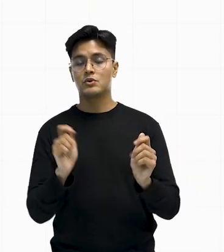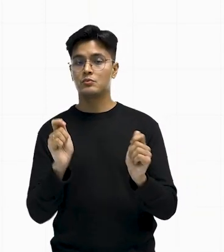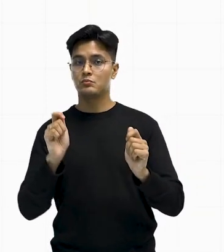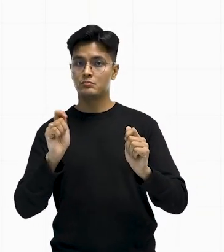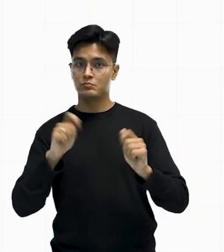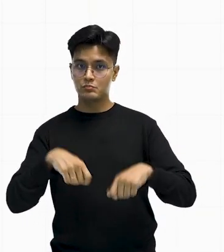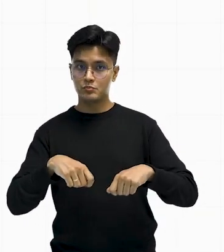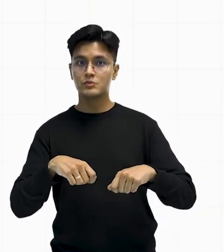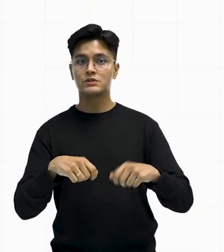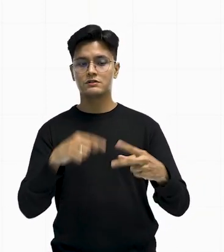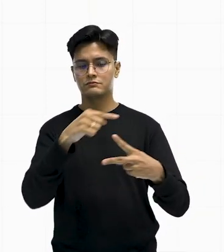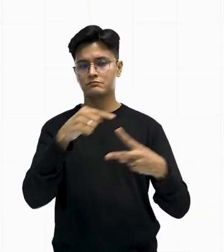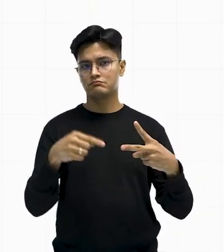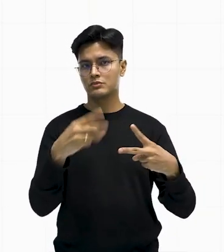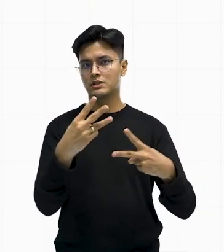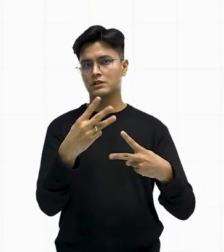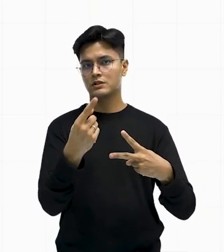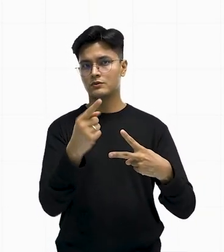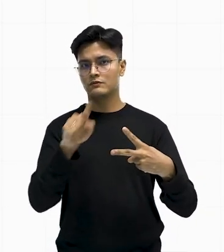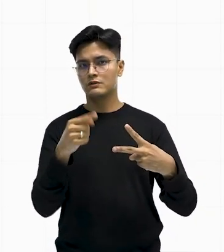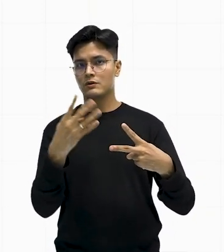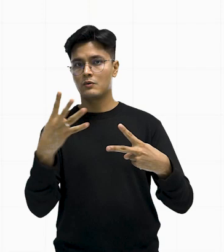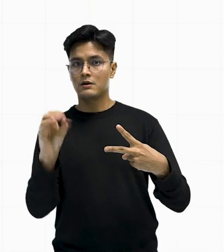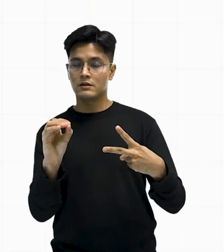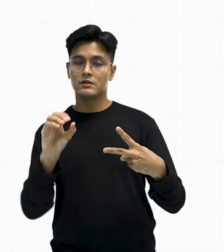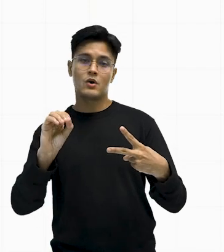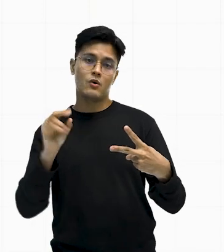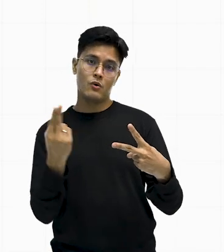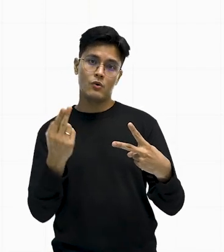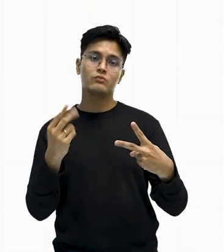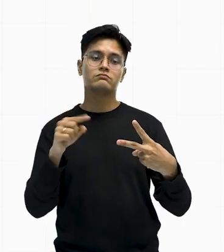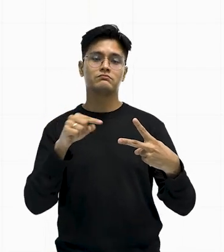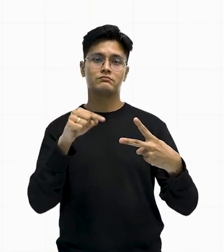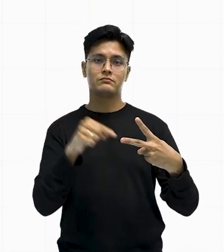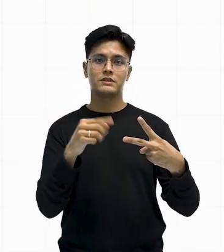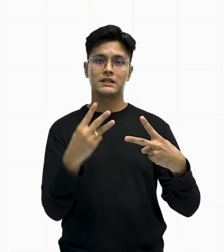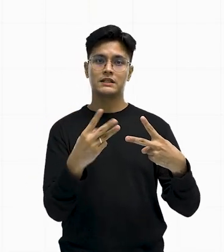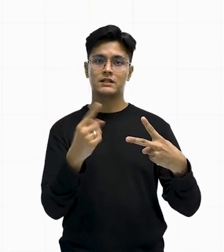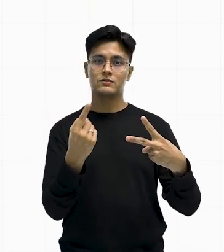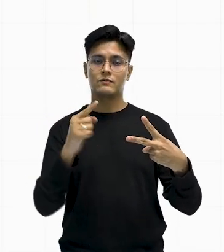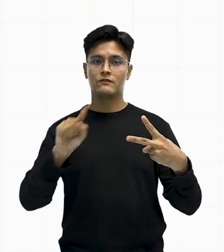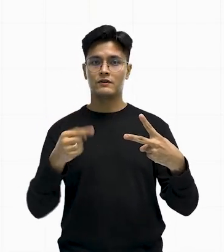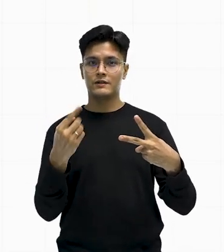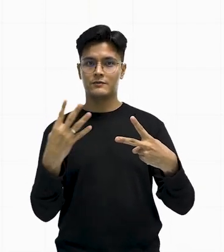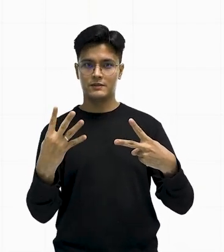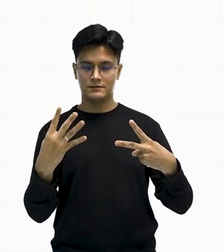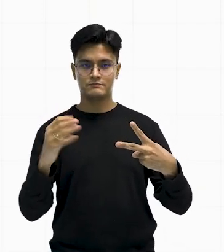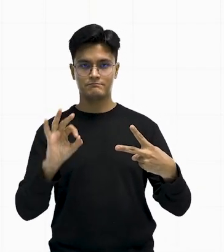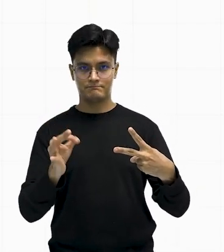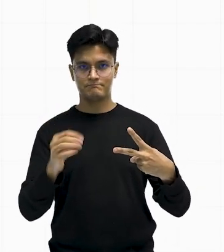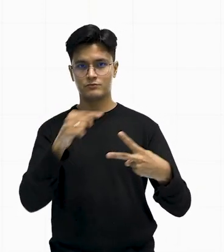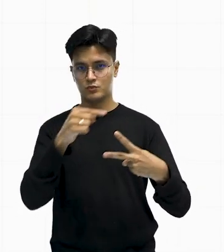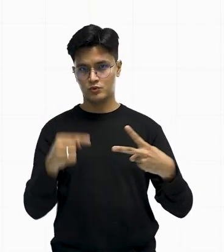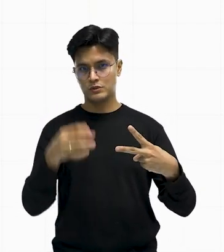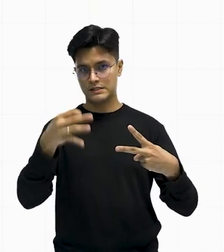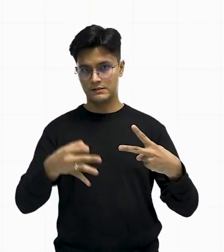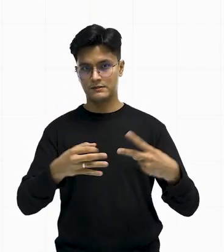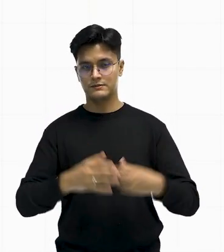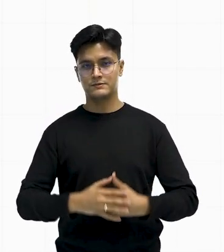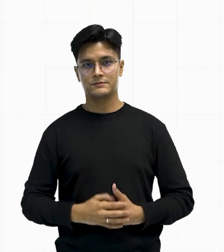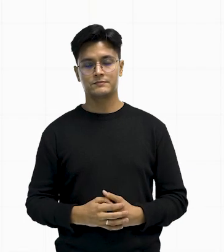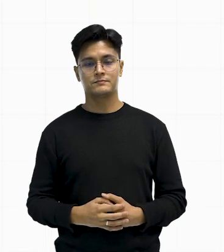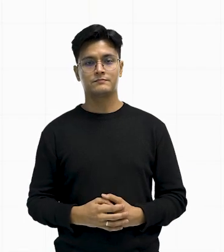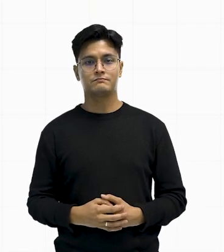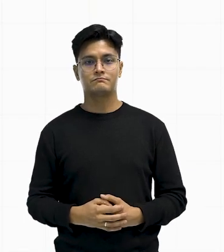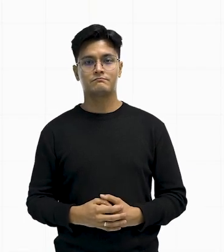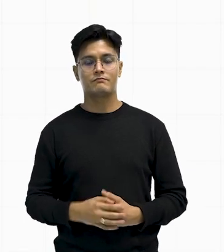considerar, então, 31,40 ou você pode considerar 31,4. Belezinha?